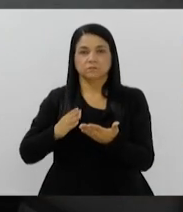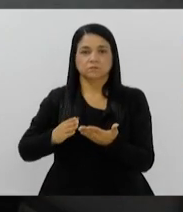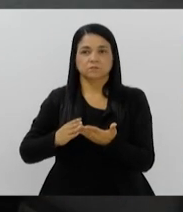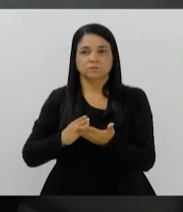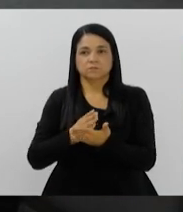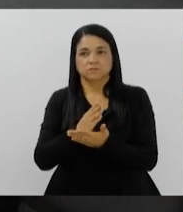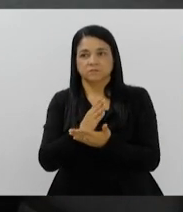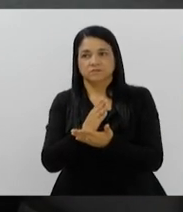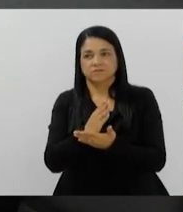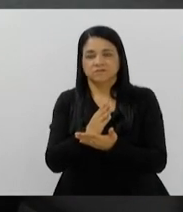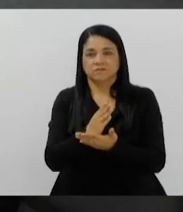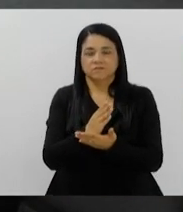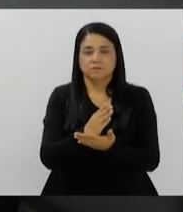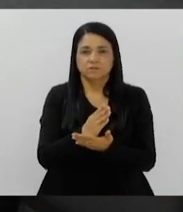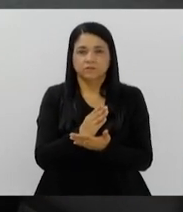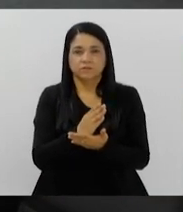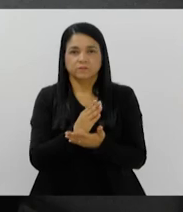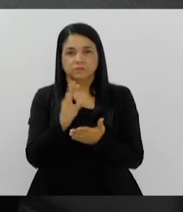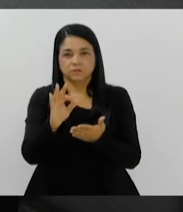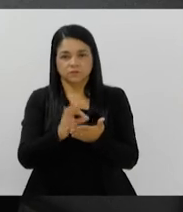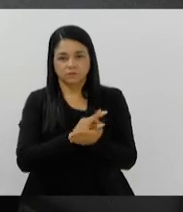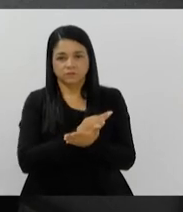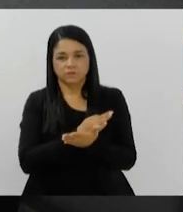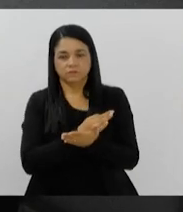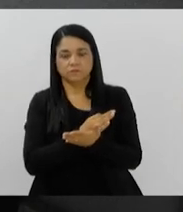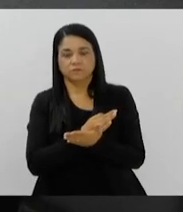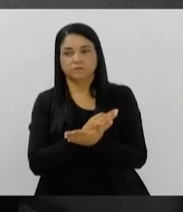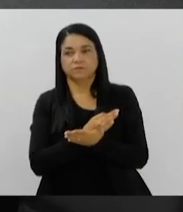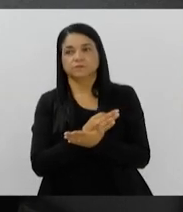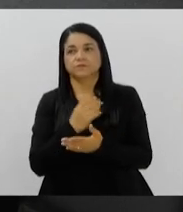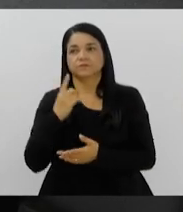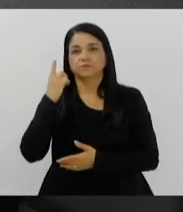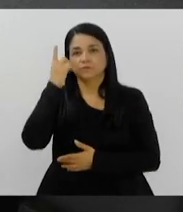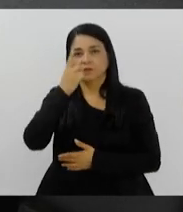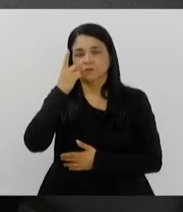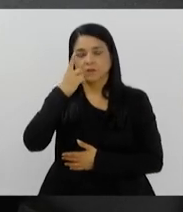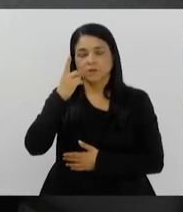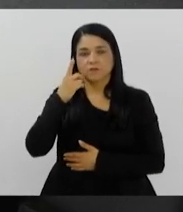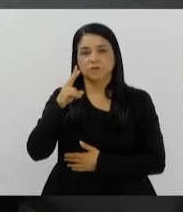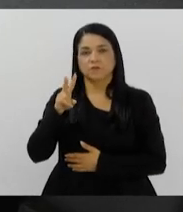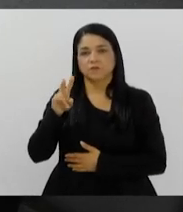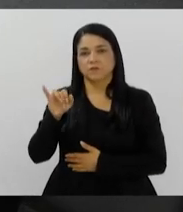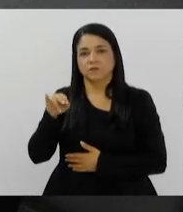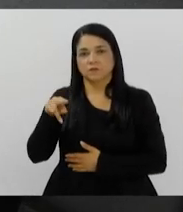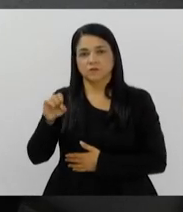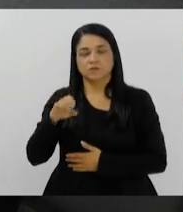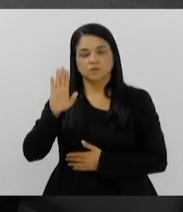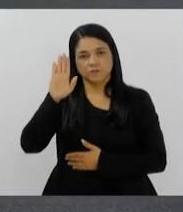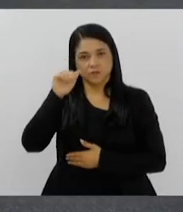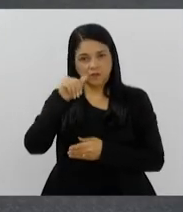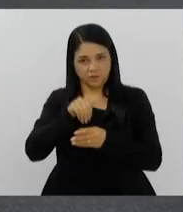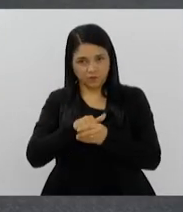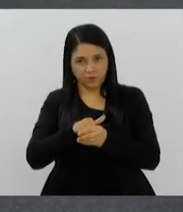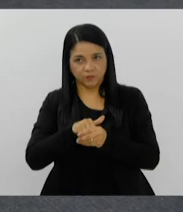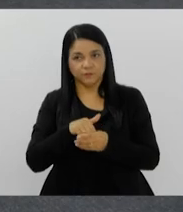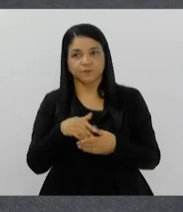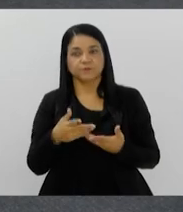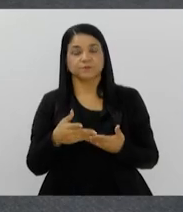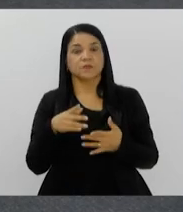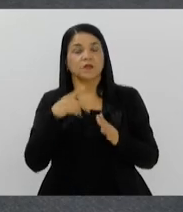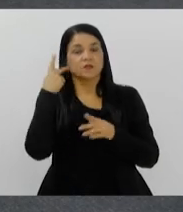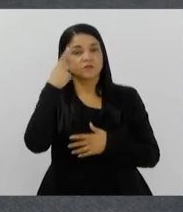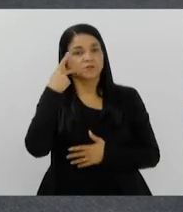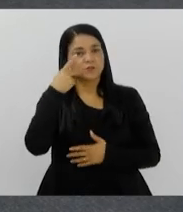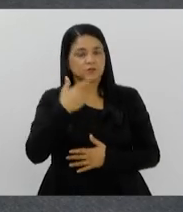como estão. Aprovado, vai autógrafo. Deputado Vinícius Cozzolino para a declaração de voto. Senhora Presidente, as